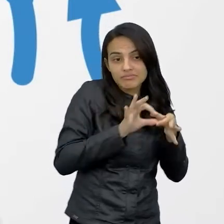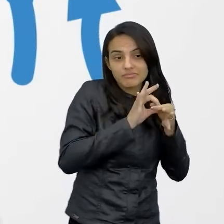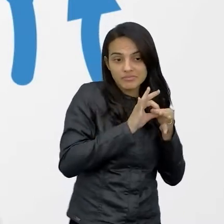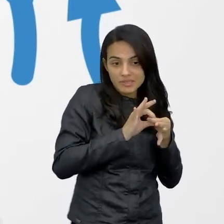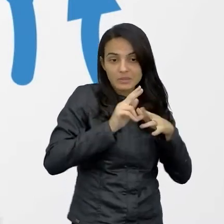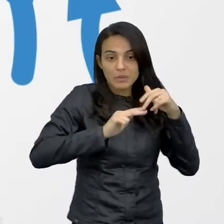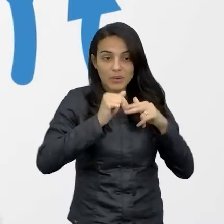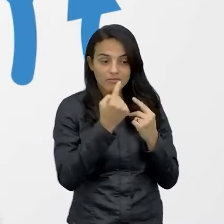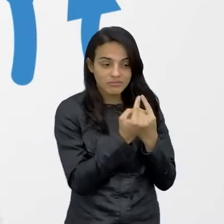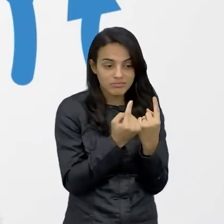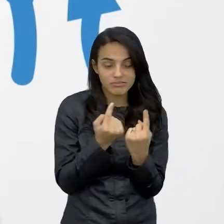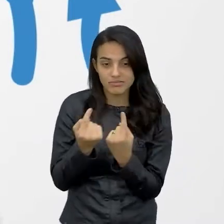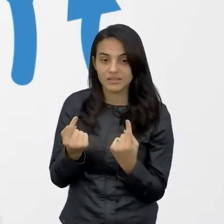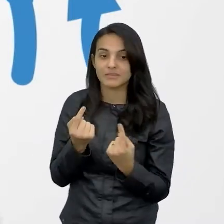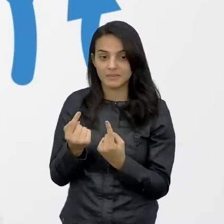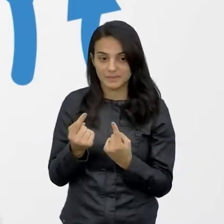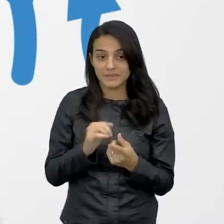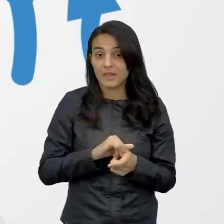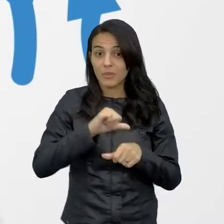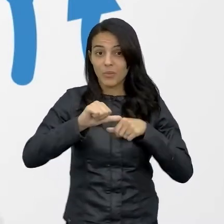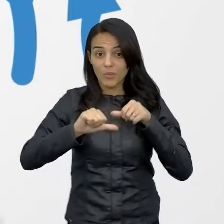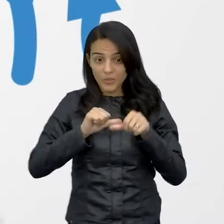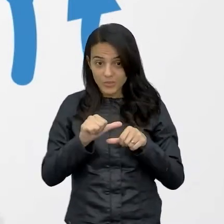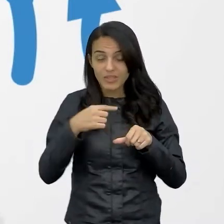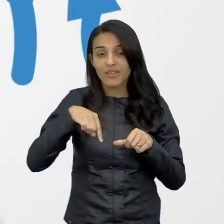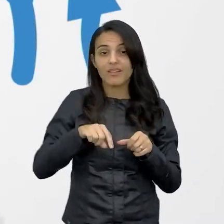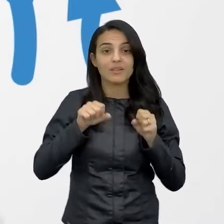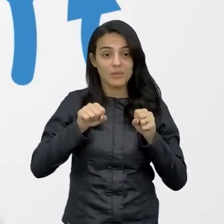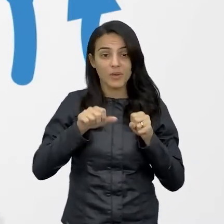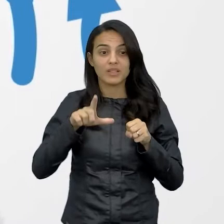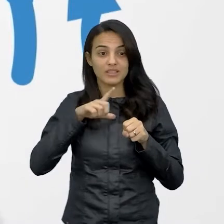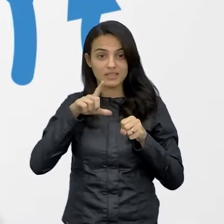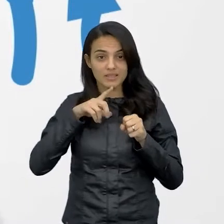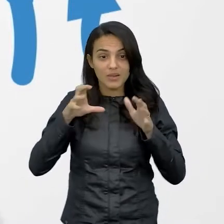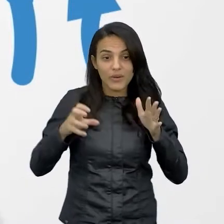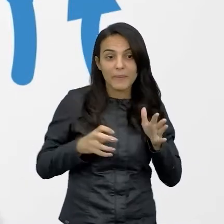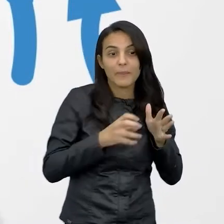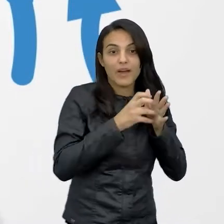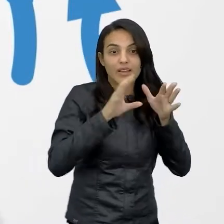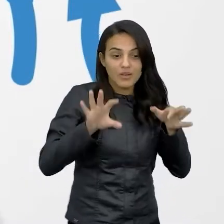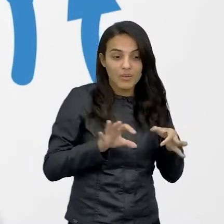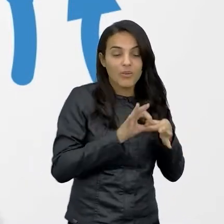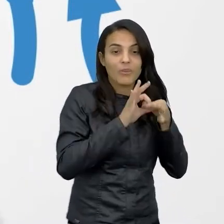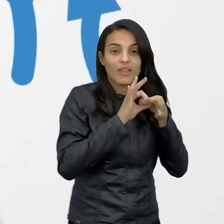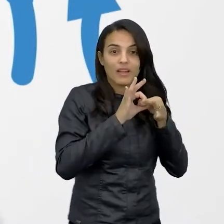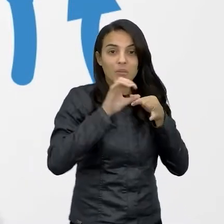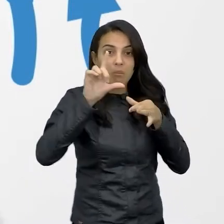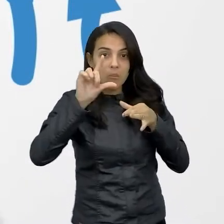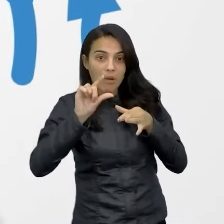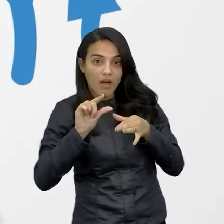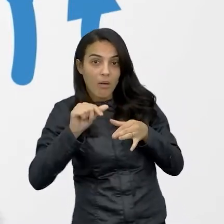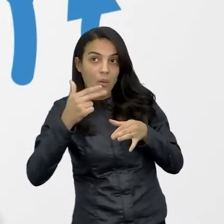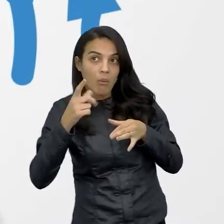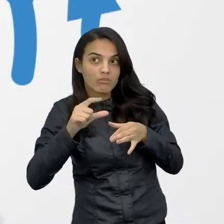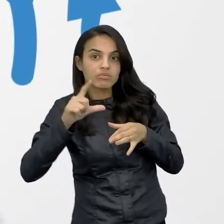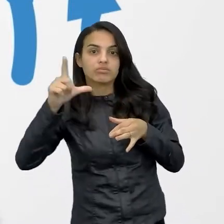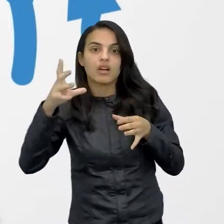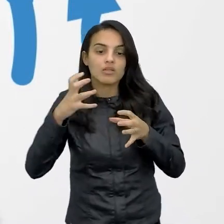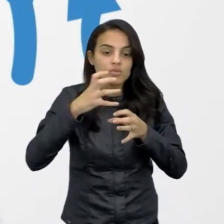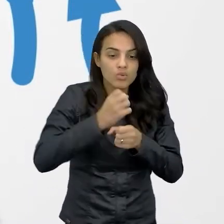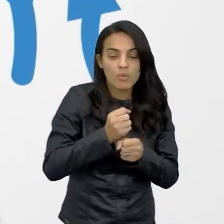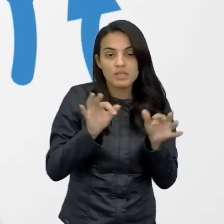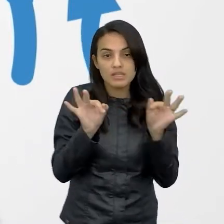propriedades isoladas. Ao contrário, podemos obter um efeito combinado maior ou menor que a soma simples de cada